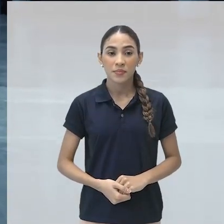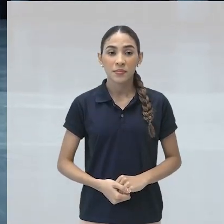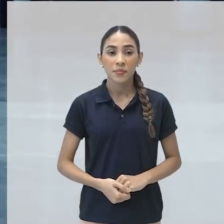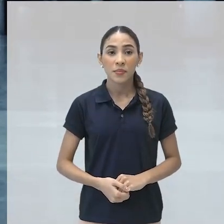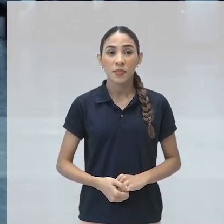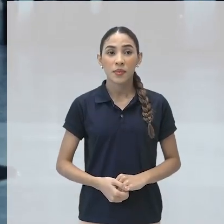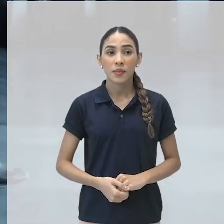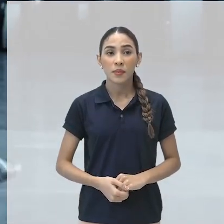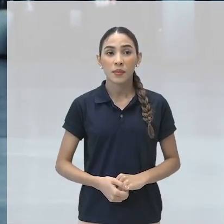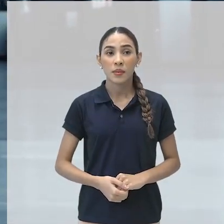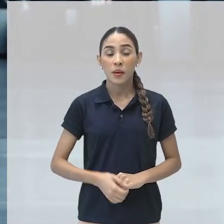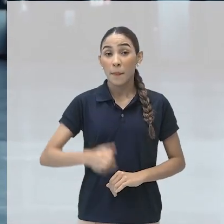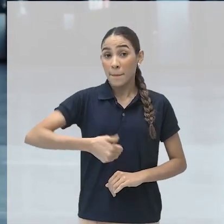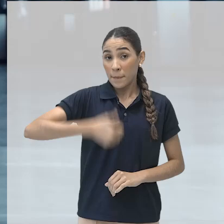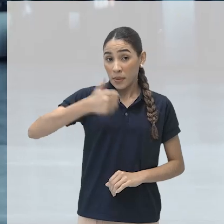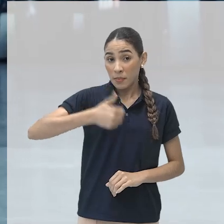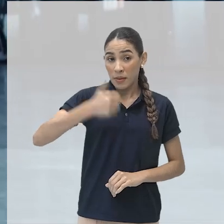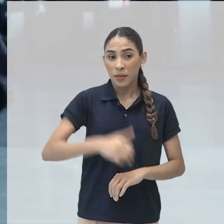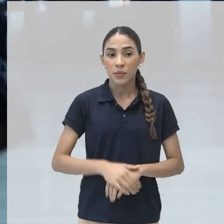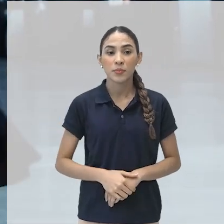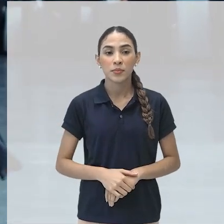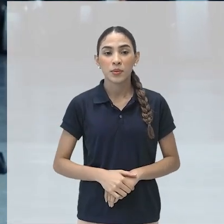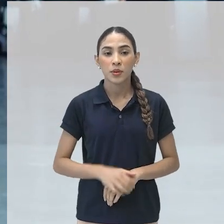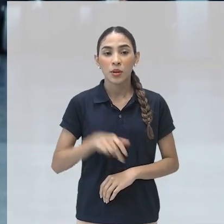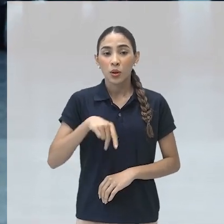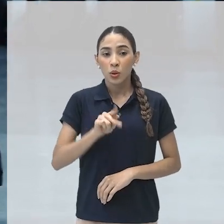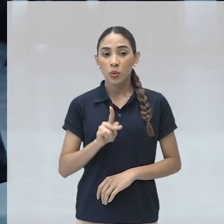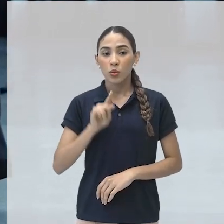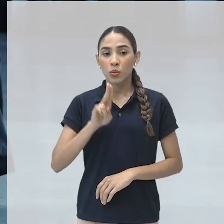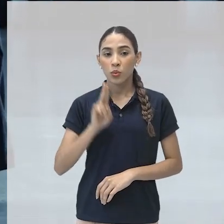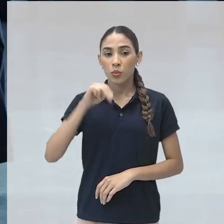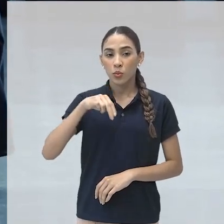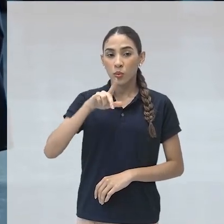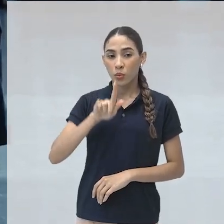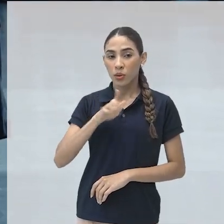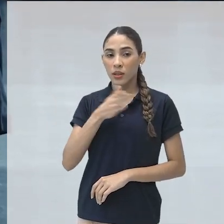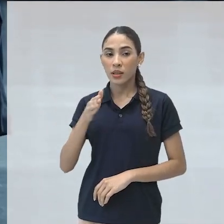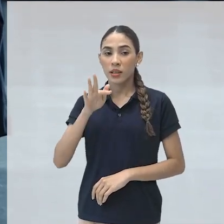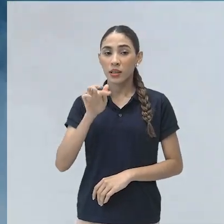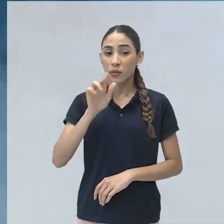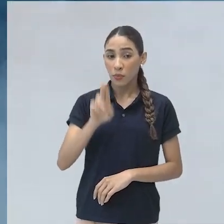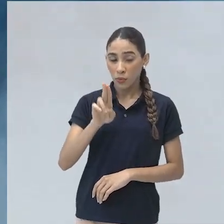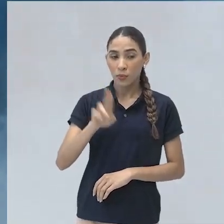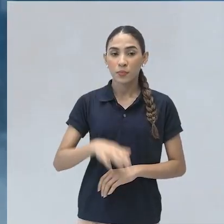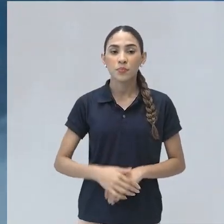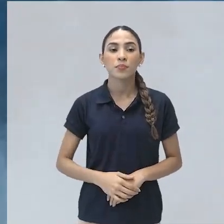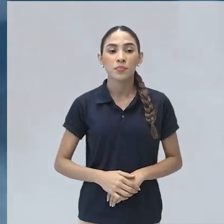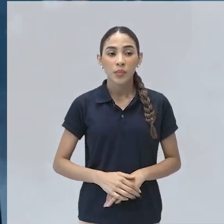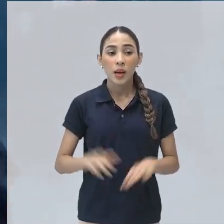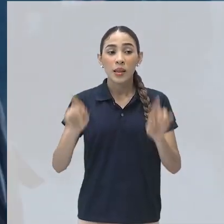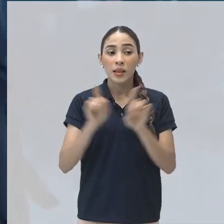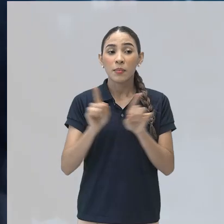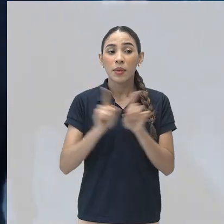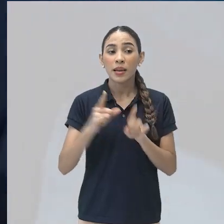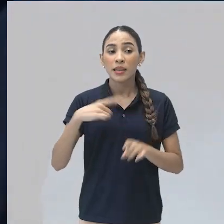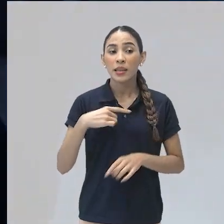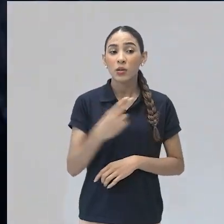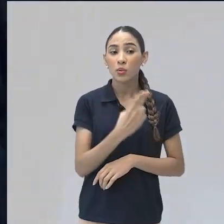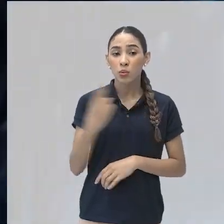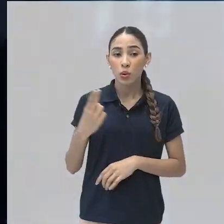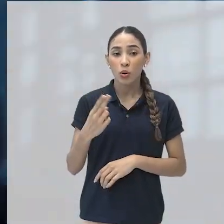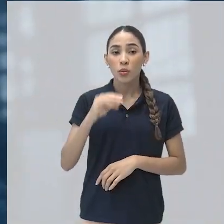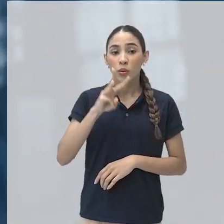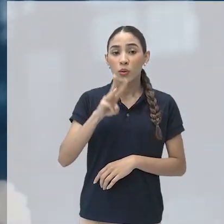O primeiro que eu venho mostrando para vocês é o Kung Fu. Kung Fu, na verdade, né? Também chamado de